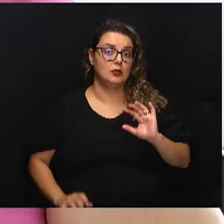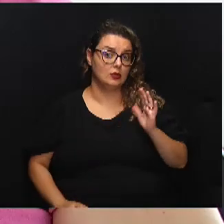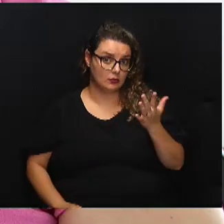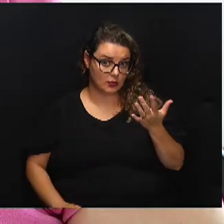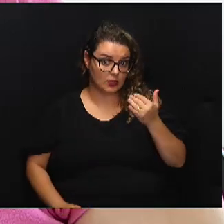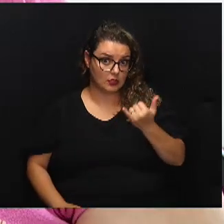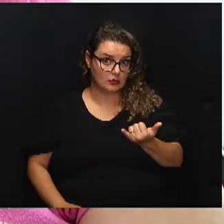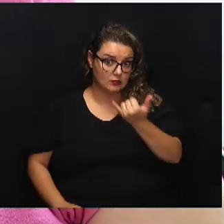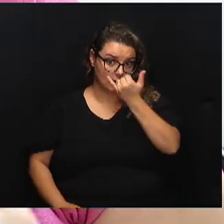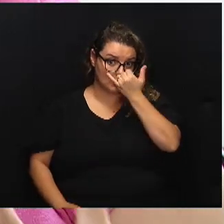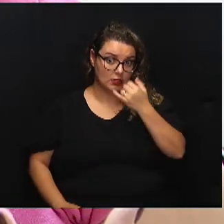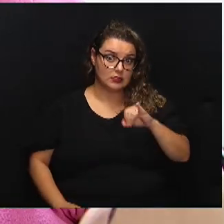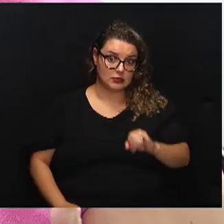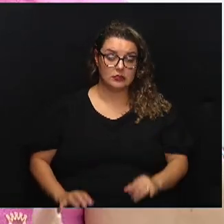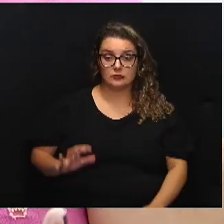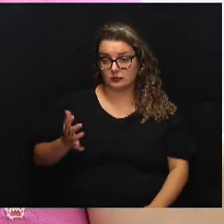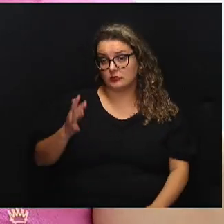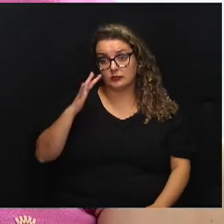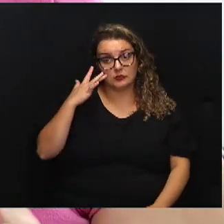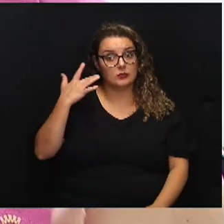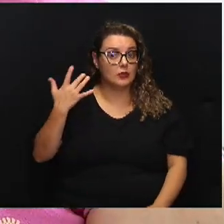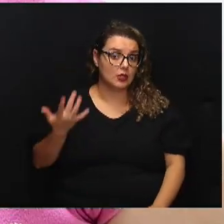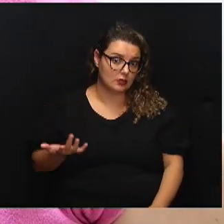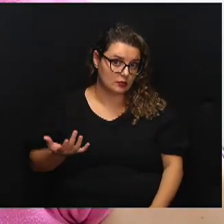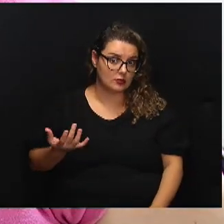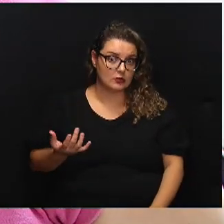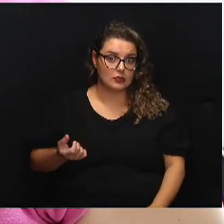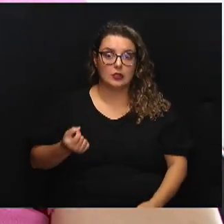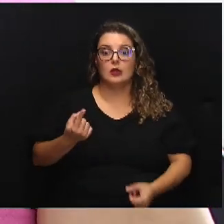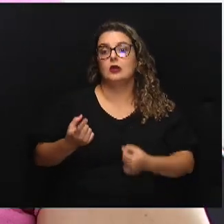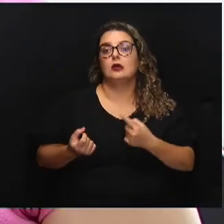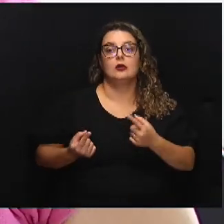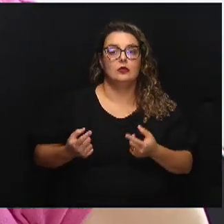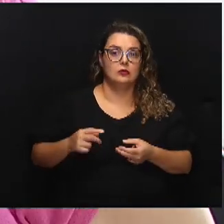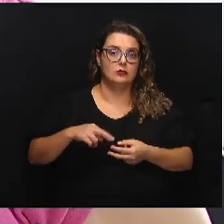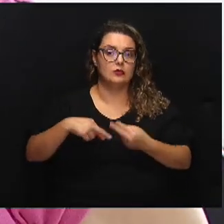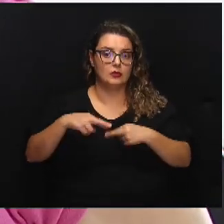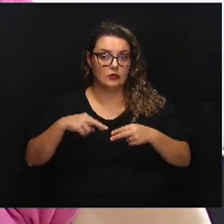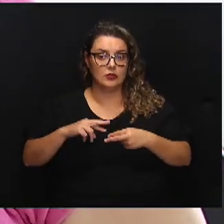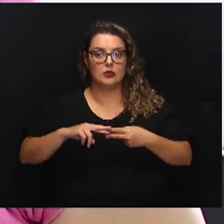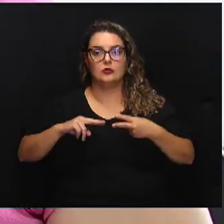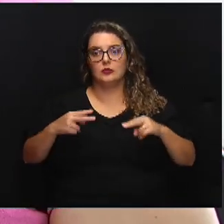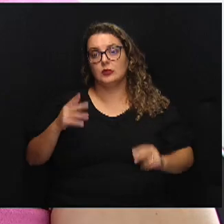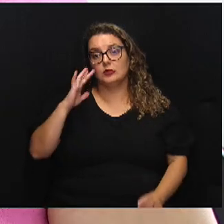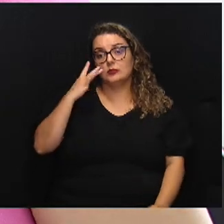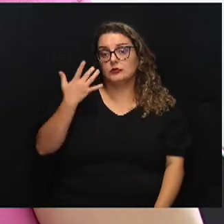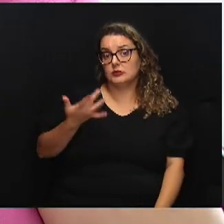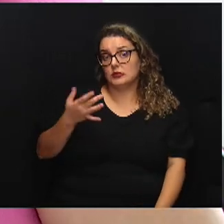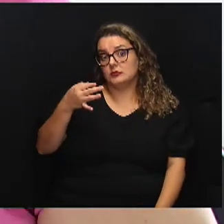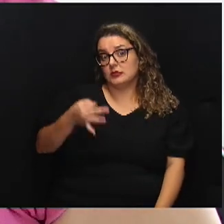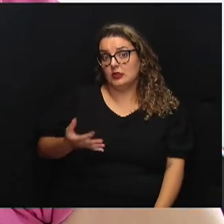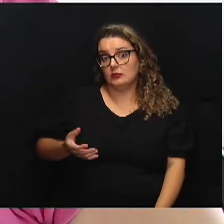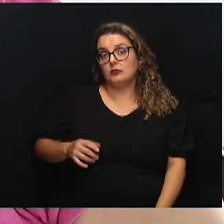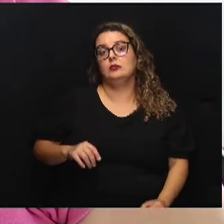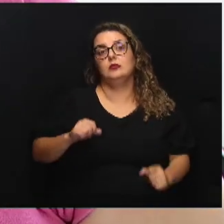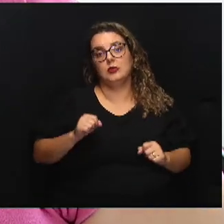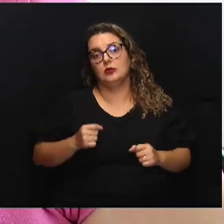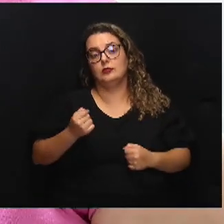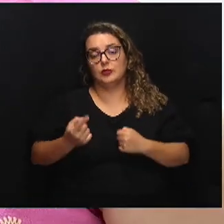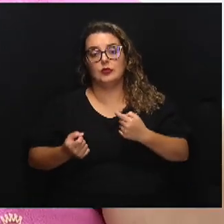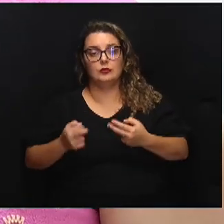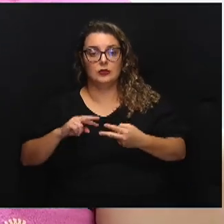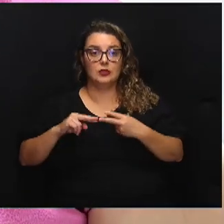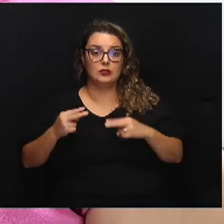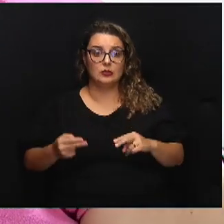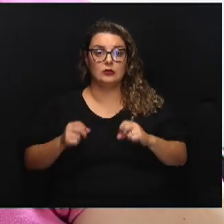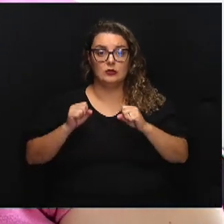se aparecer, porque a gente não se sabe ainda se tem, provavelmente tem algum cunho genético, não se sabe direito, né? Mas pode ter algo genético, então pode